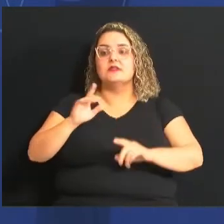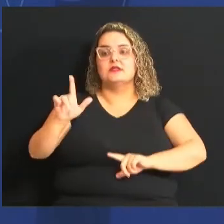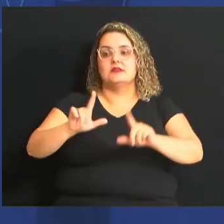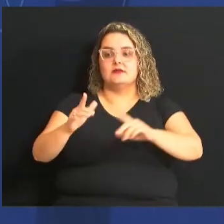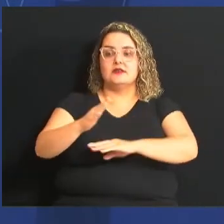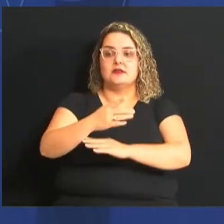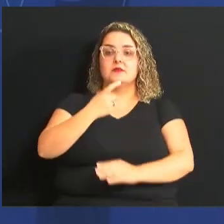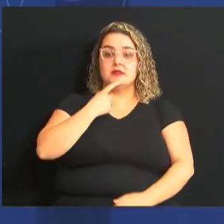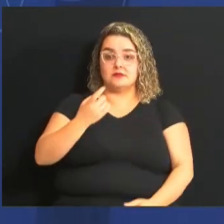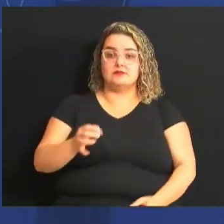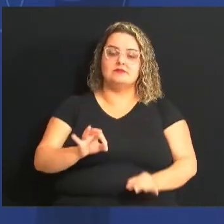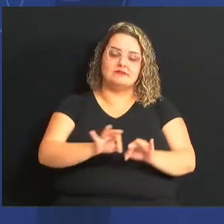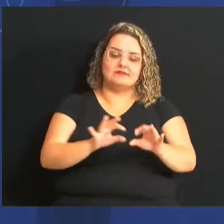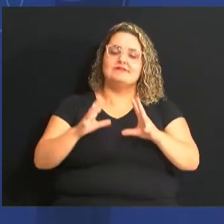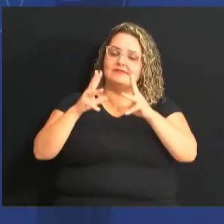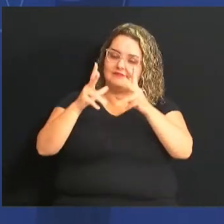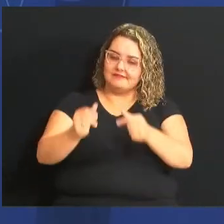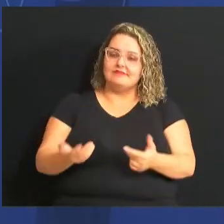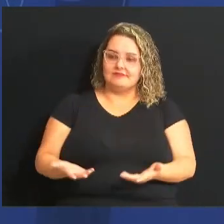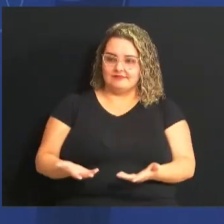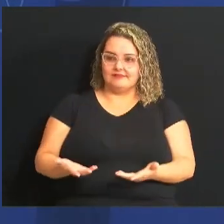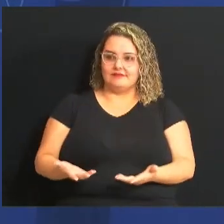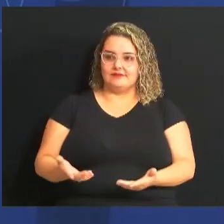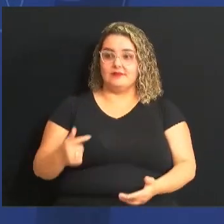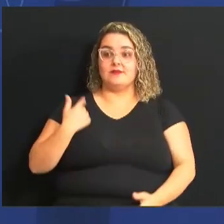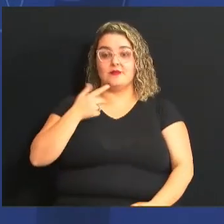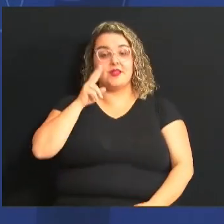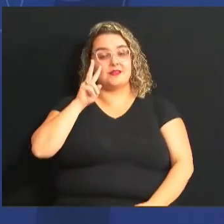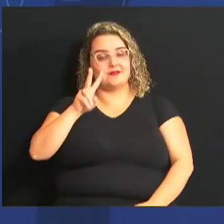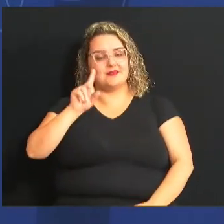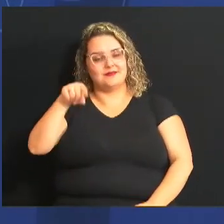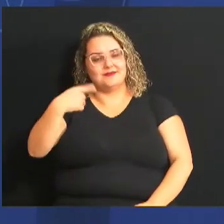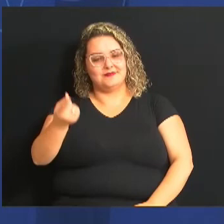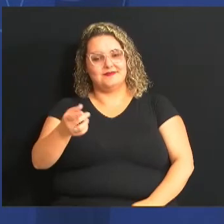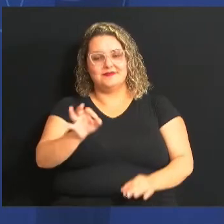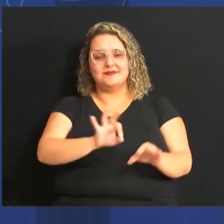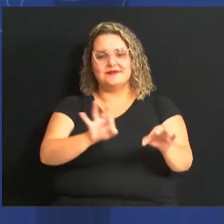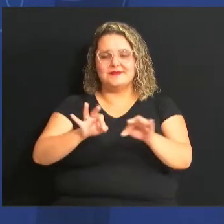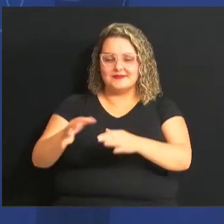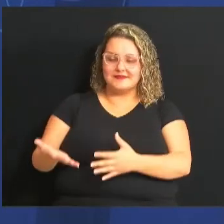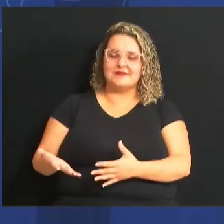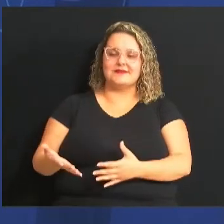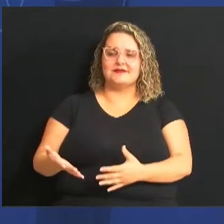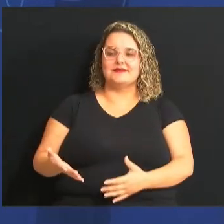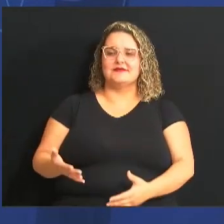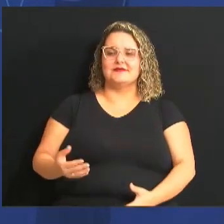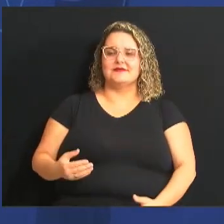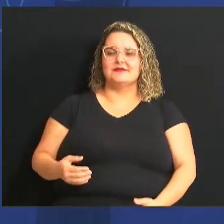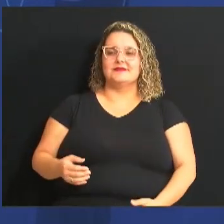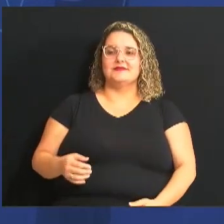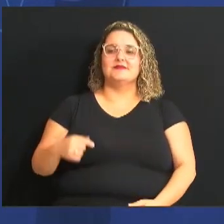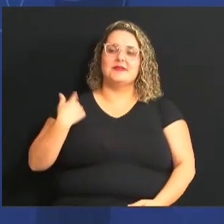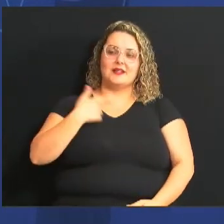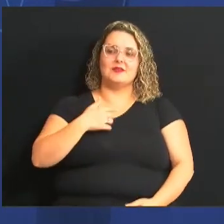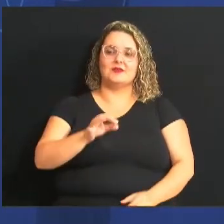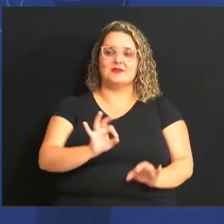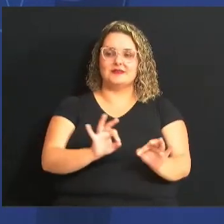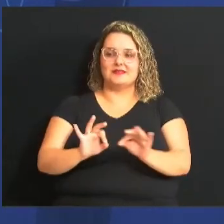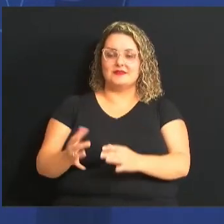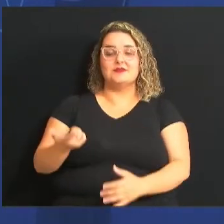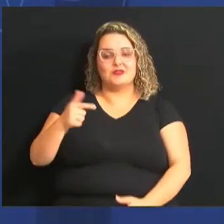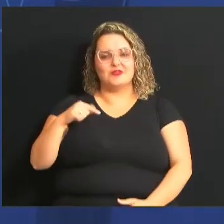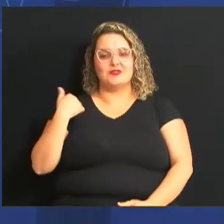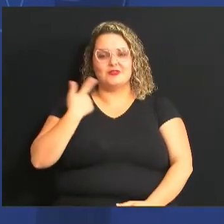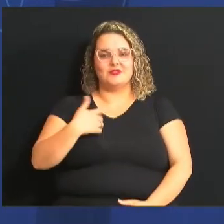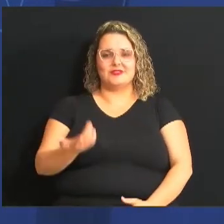programa está disponível na íntegra. A gente se vê então nos próximos programas aí ao longo da nossa edição e continue acompanhando